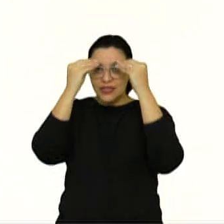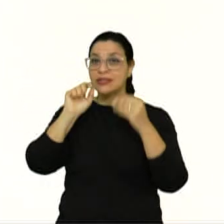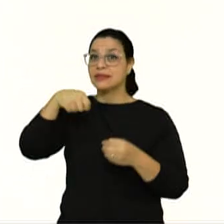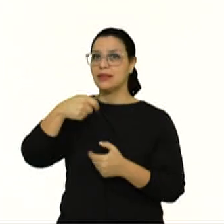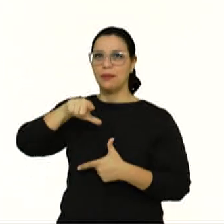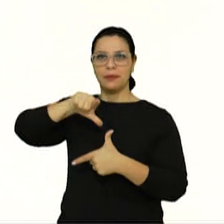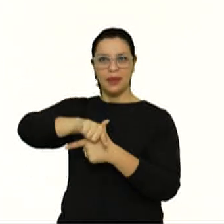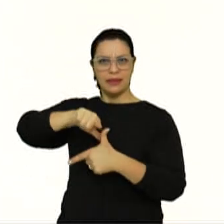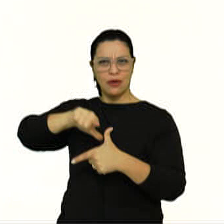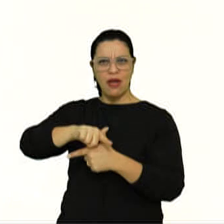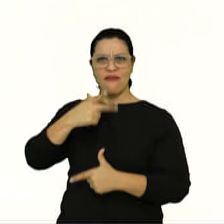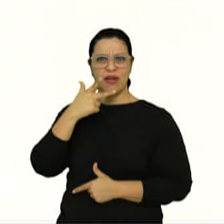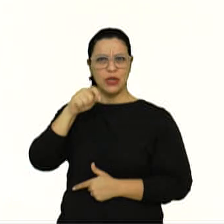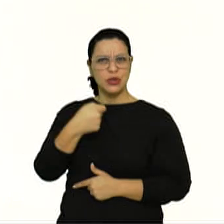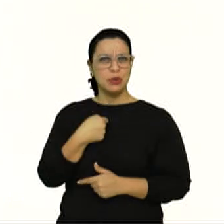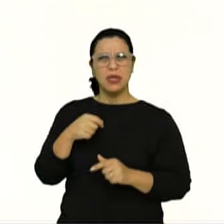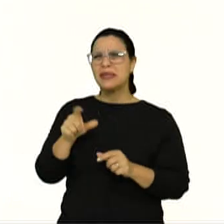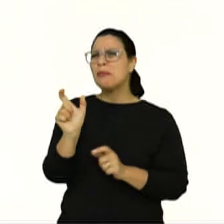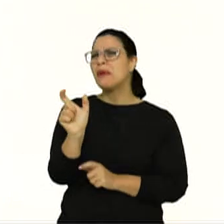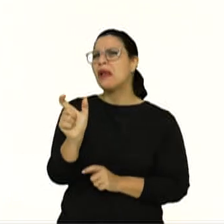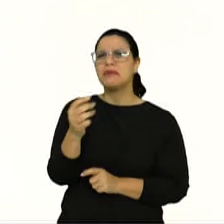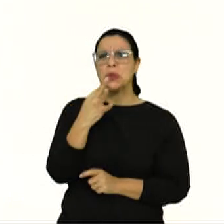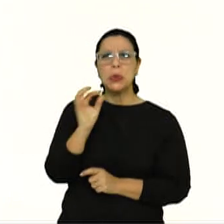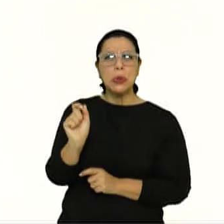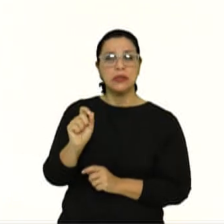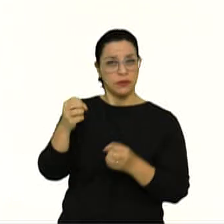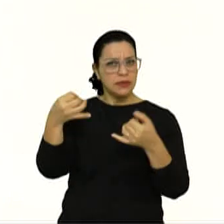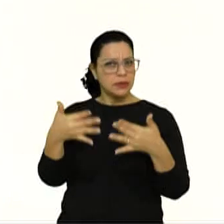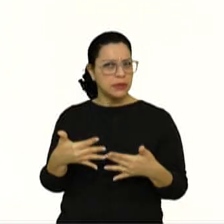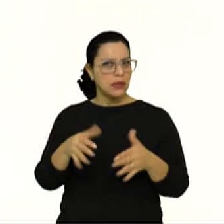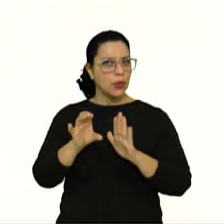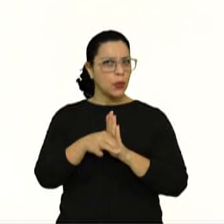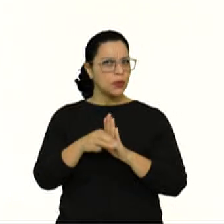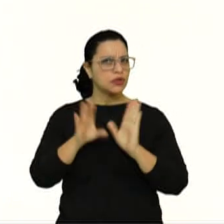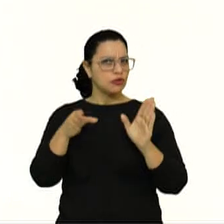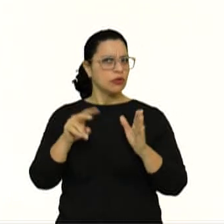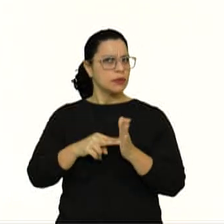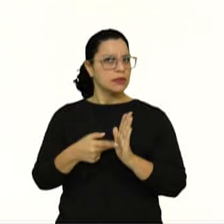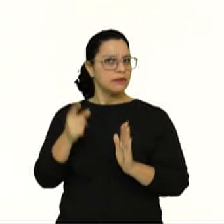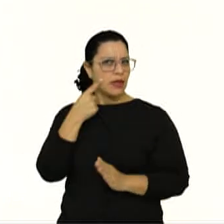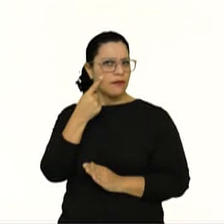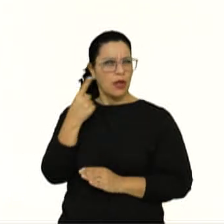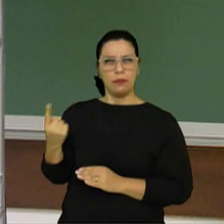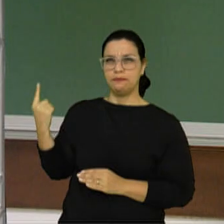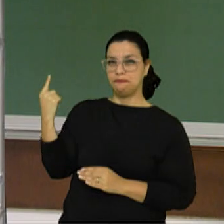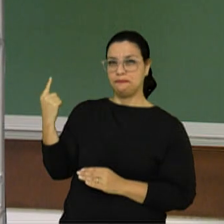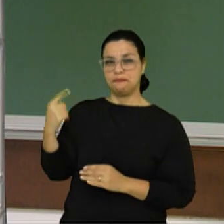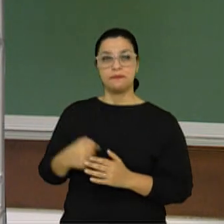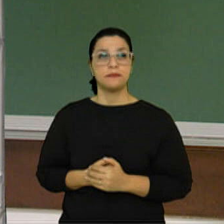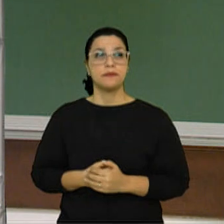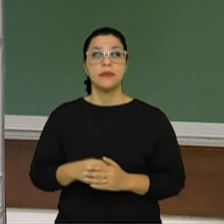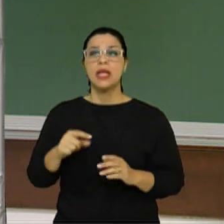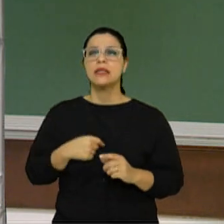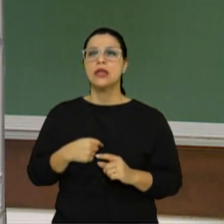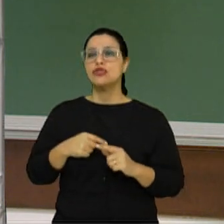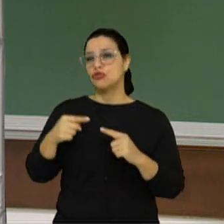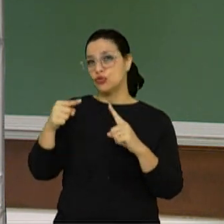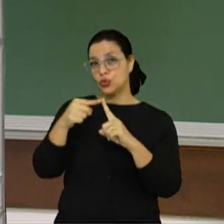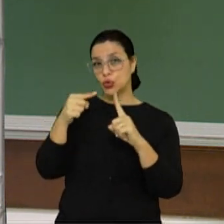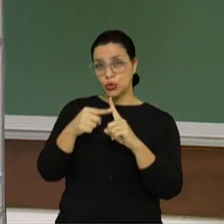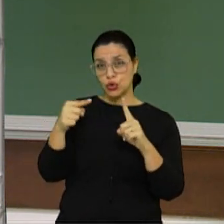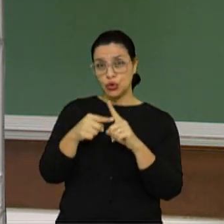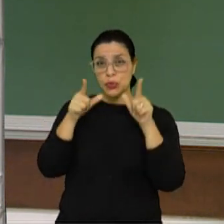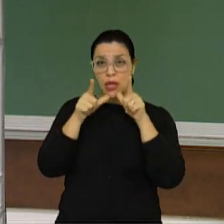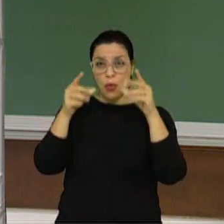da questão dizia metalinguagem, eu não conheço essa palavra. Já vou explicar para você o que é. Vem comigo. Todo tipo de linguagem